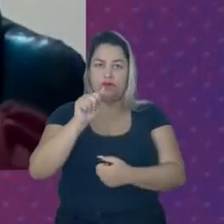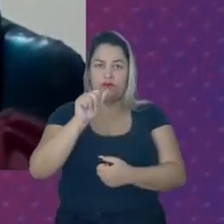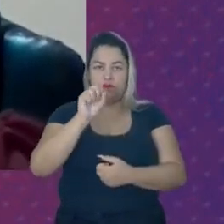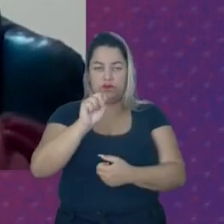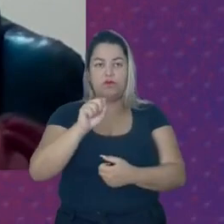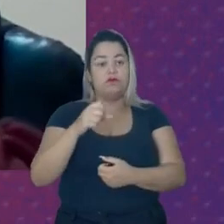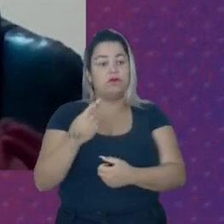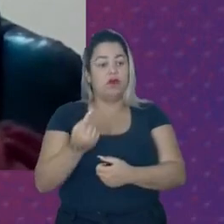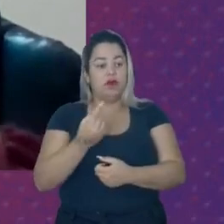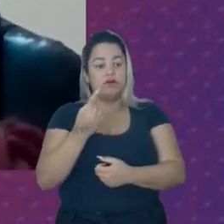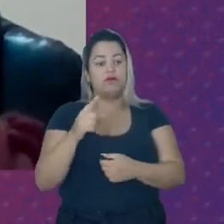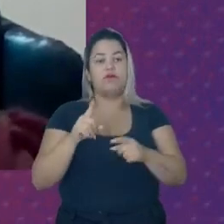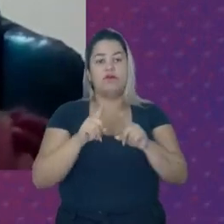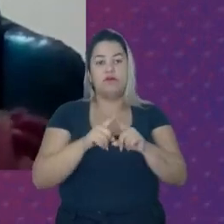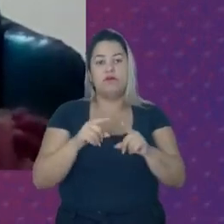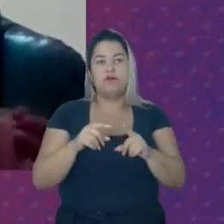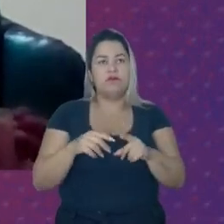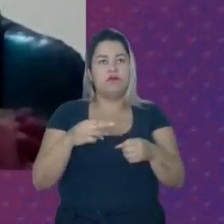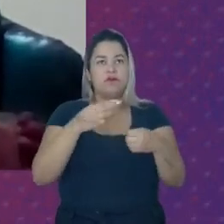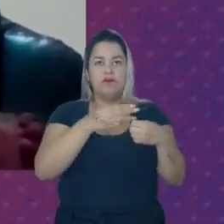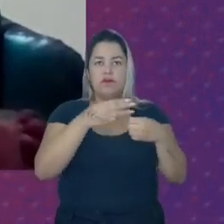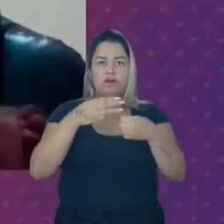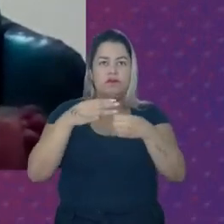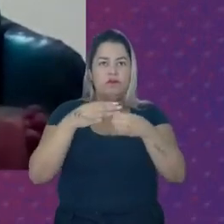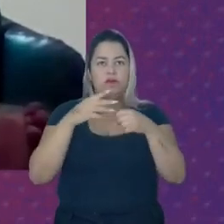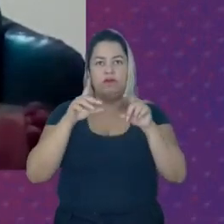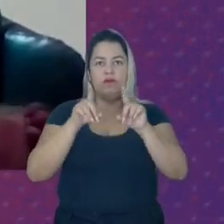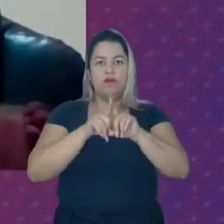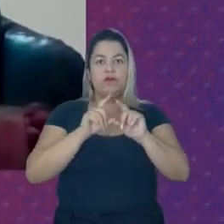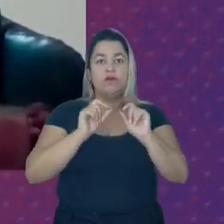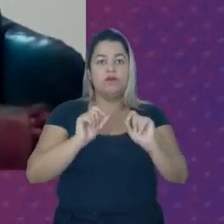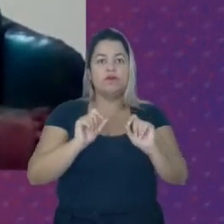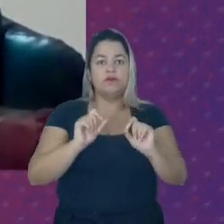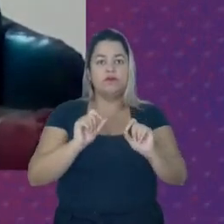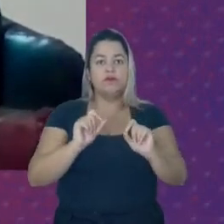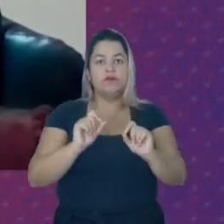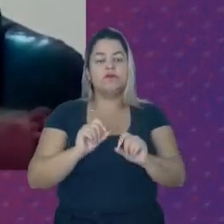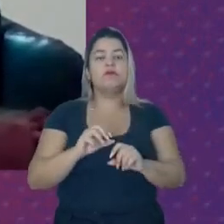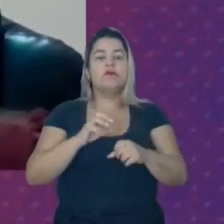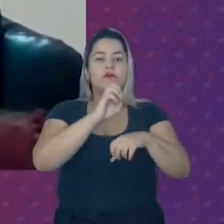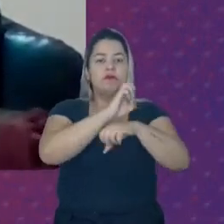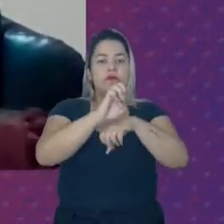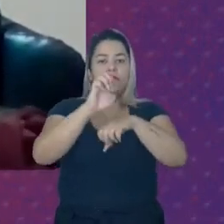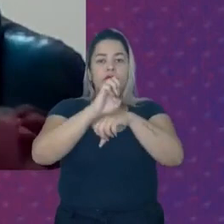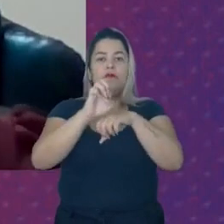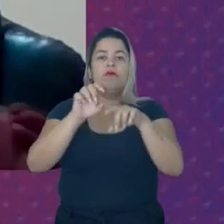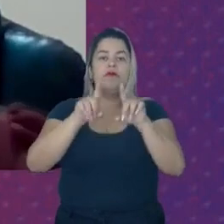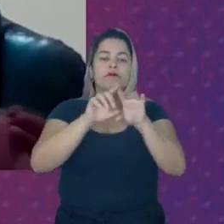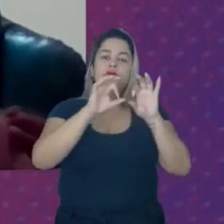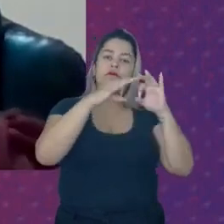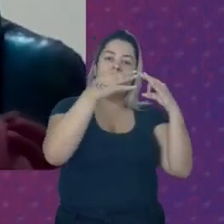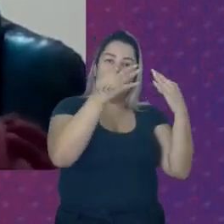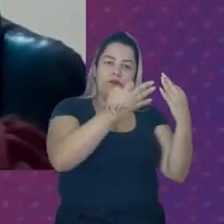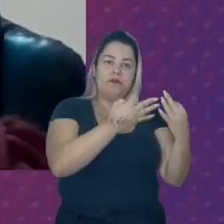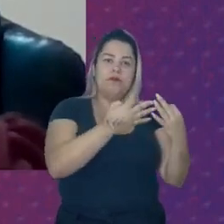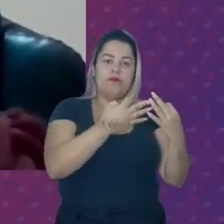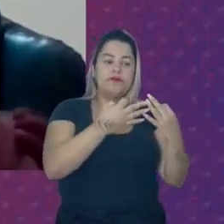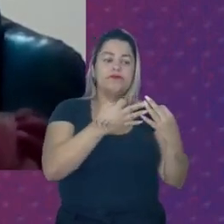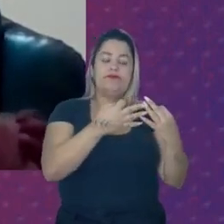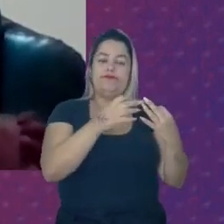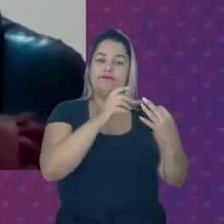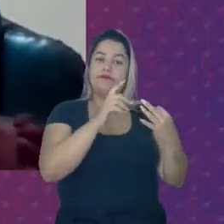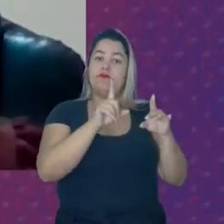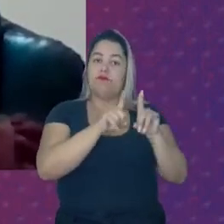único. O município, ele faz a partir da atualização dos dados das famílias,